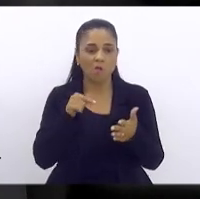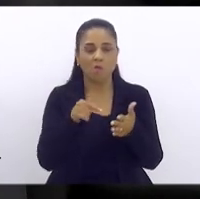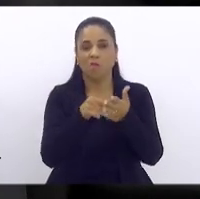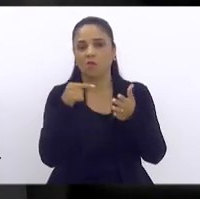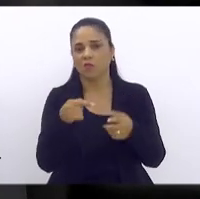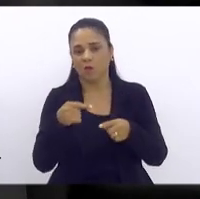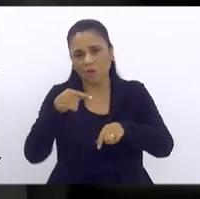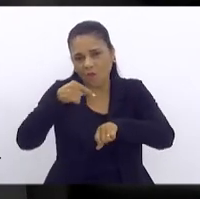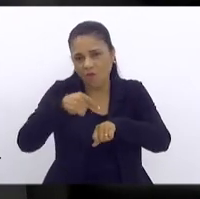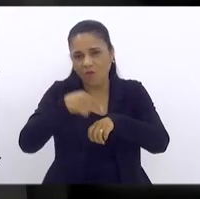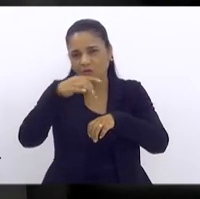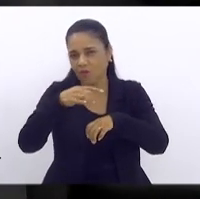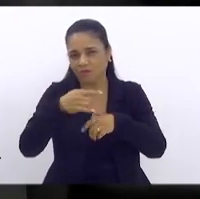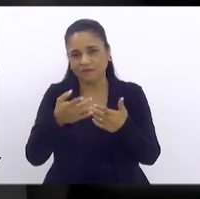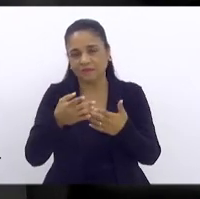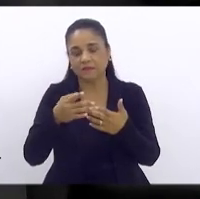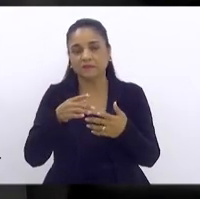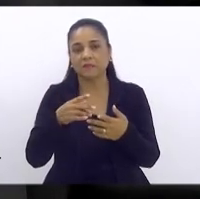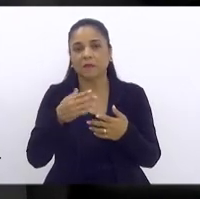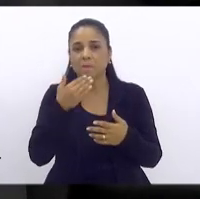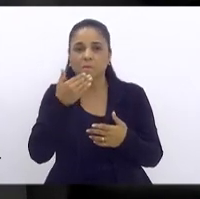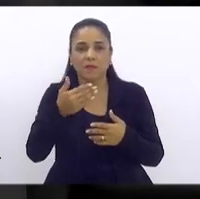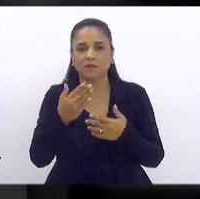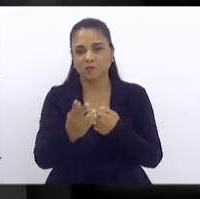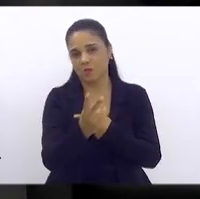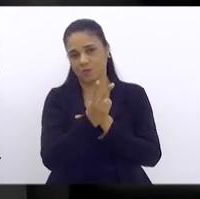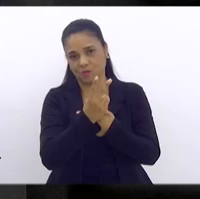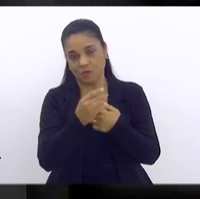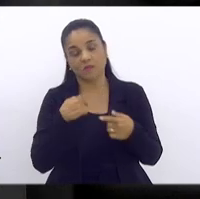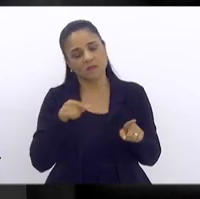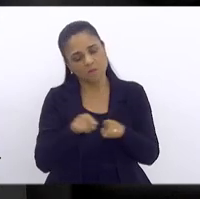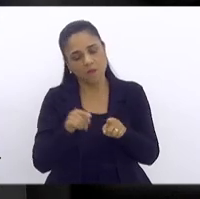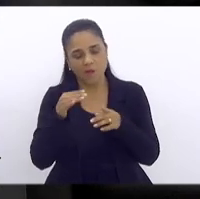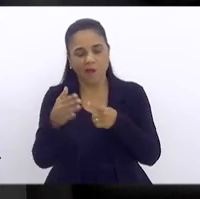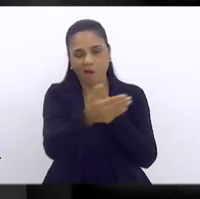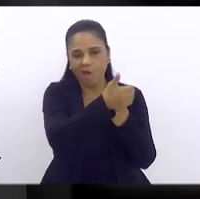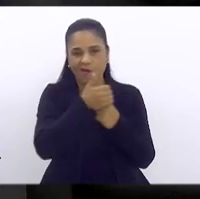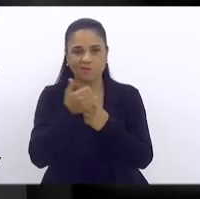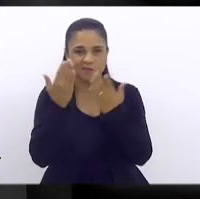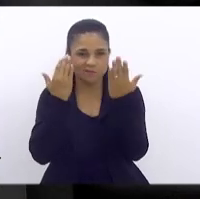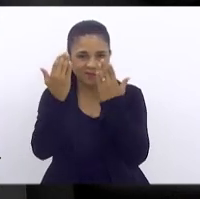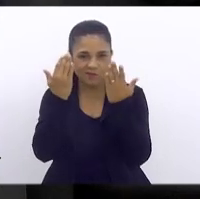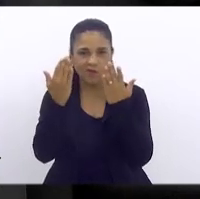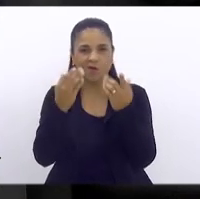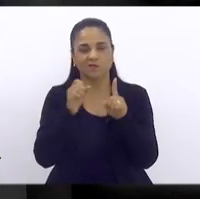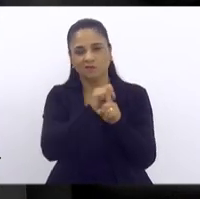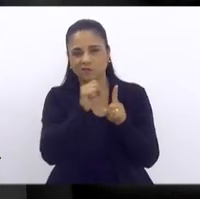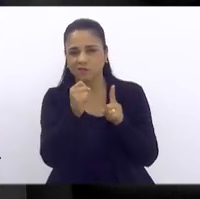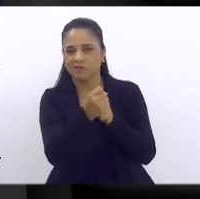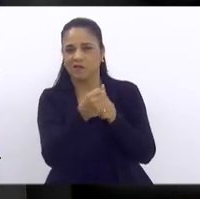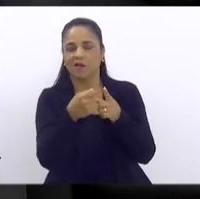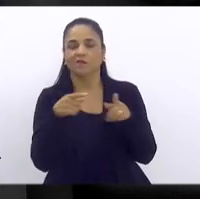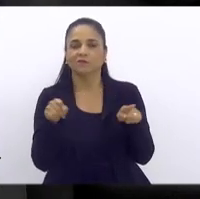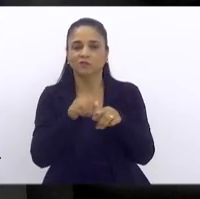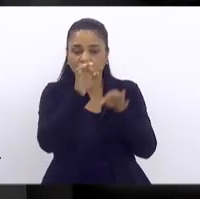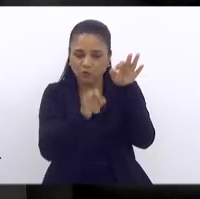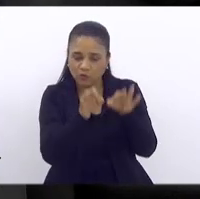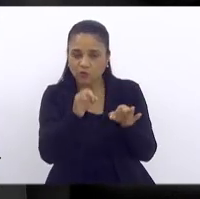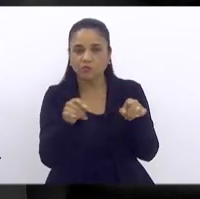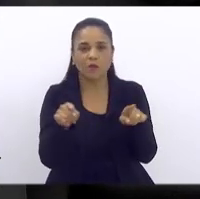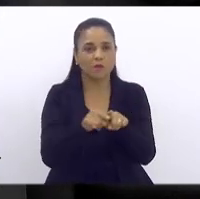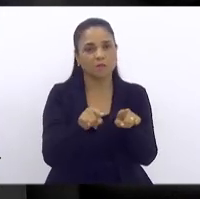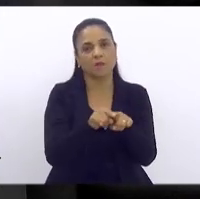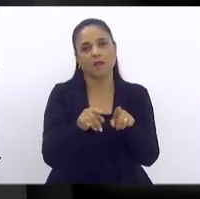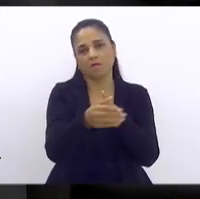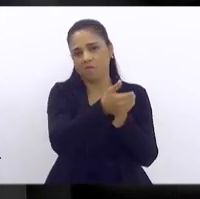BO online, peça sua medida protetiva. Mas a parte de acolhimento psicológico, né, psicossocial e jurídico é muito importante. Porque